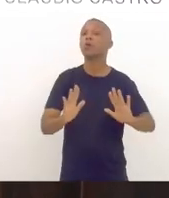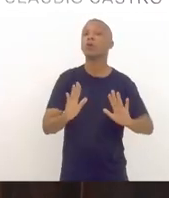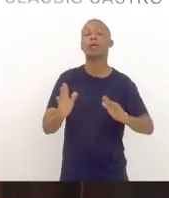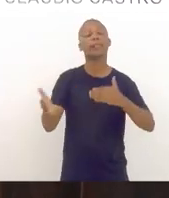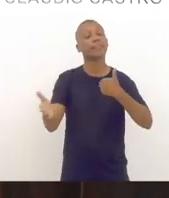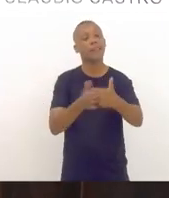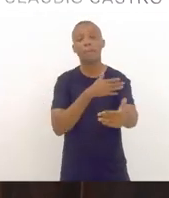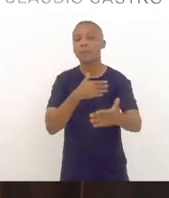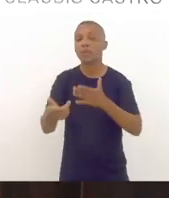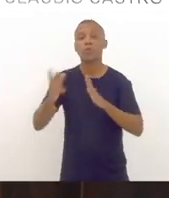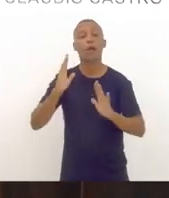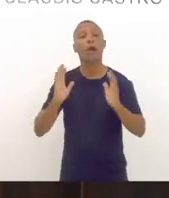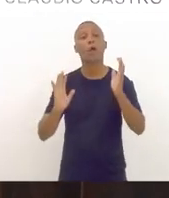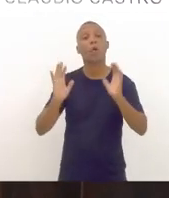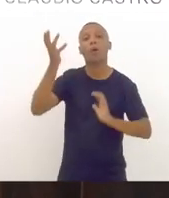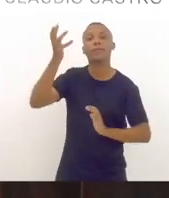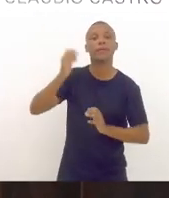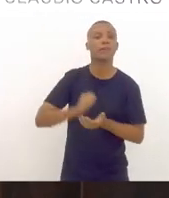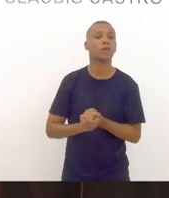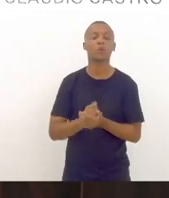tenha acontecido,